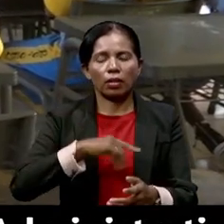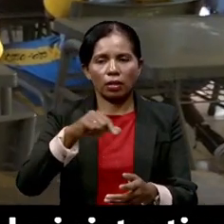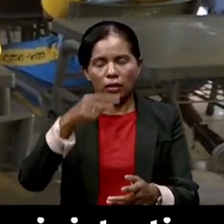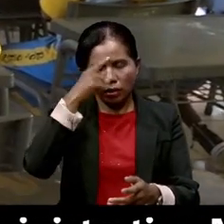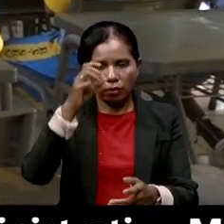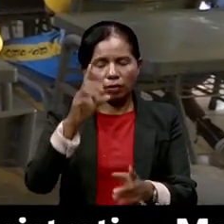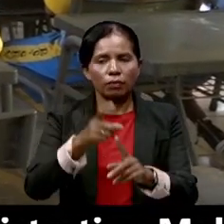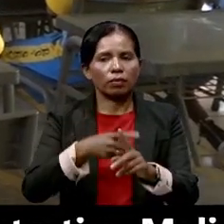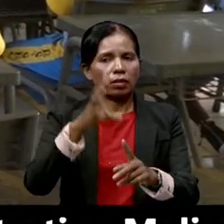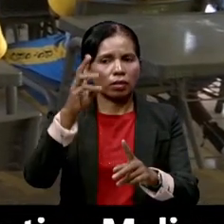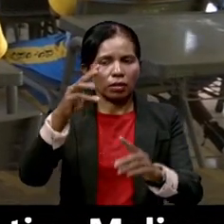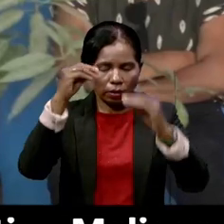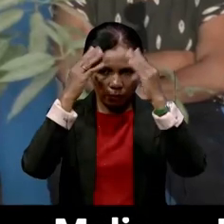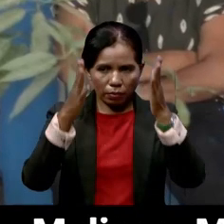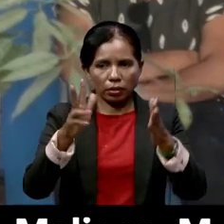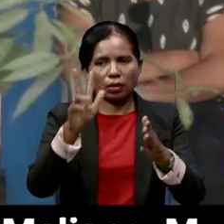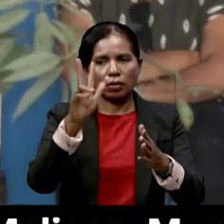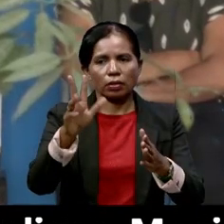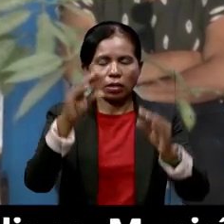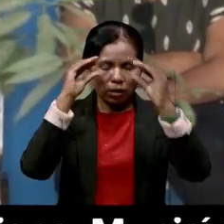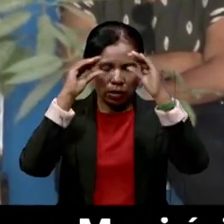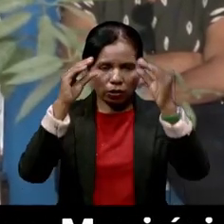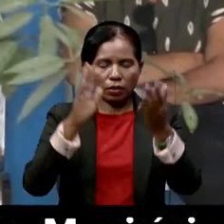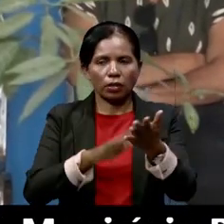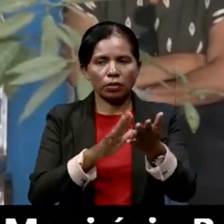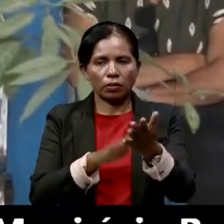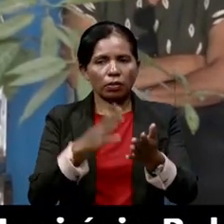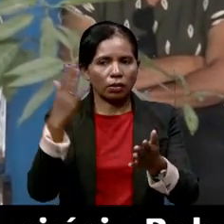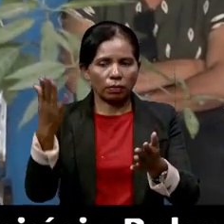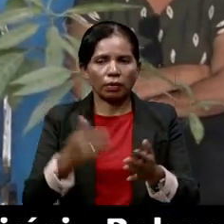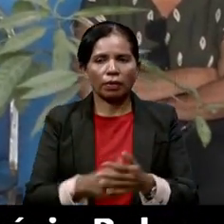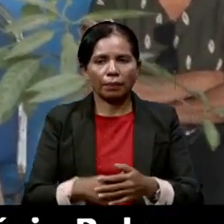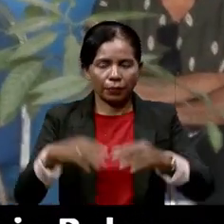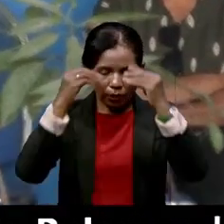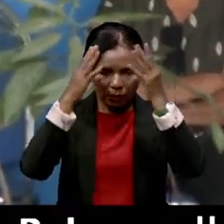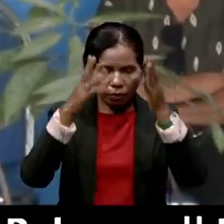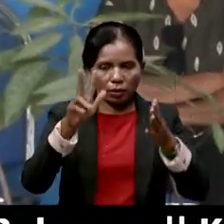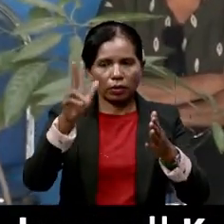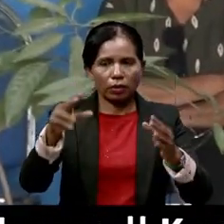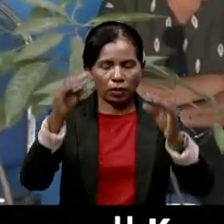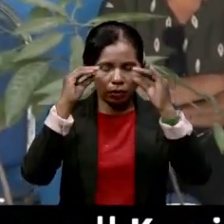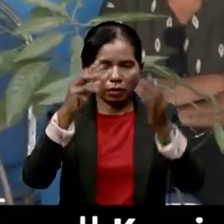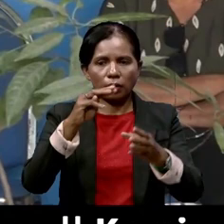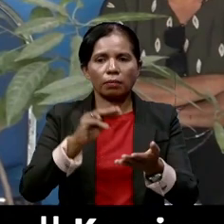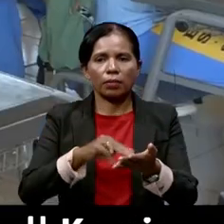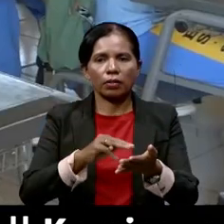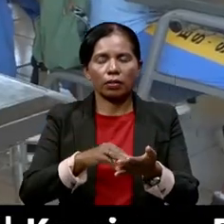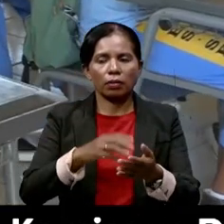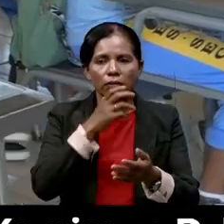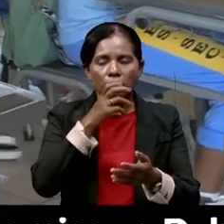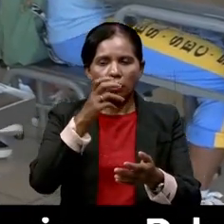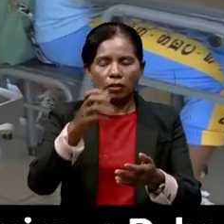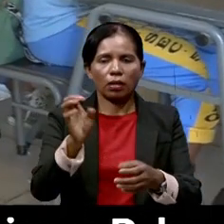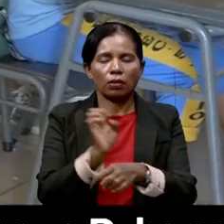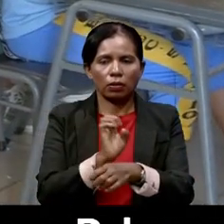durante fulanen ona professor na intolo deit macanoren e a escola refere. Professor na intolo ne hanoren matéria português, economia no